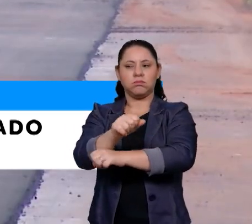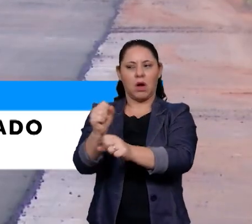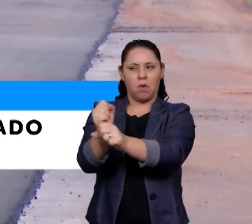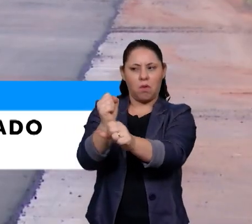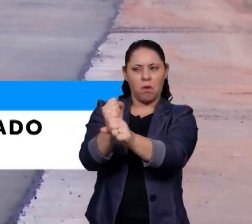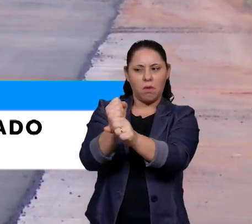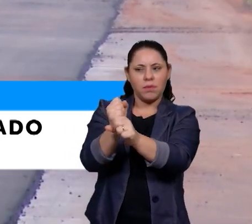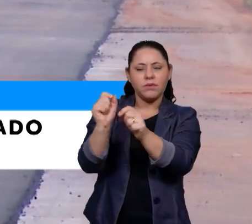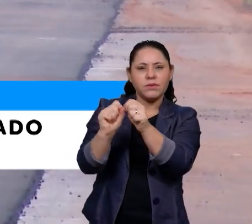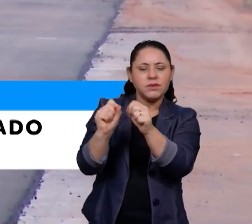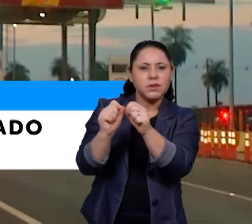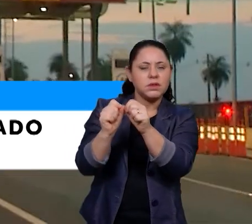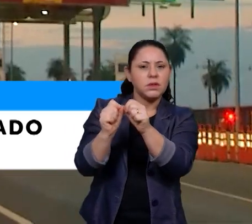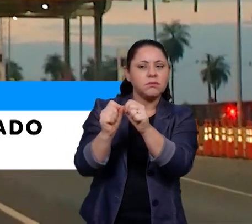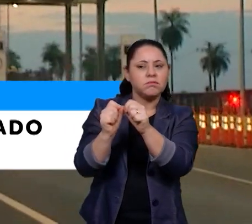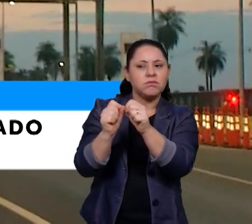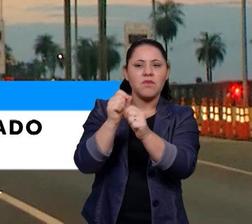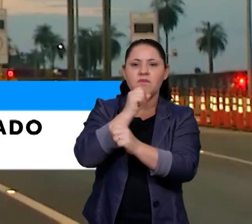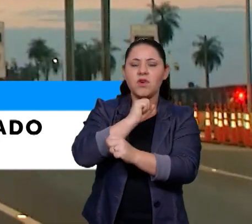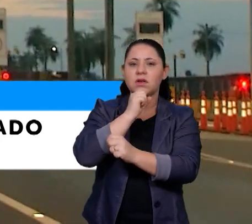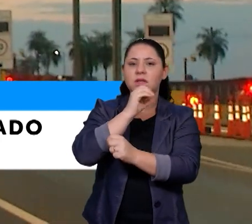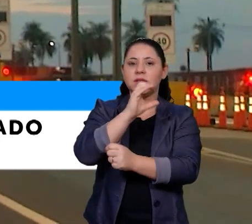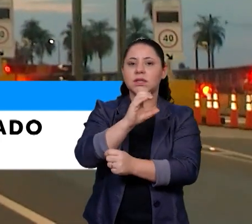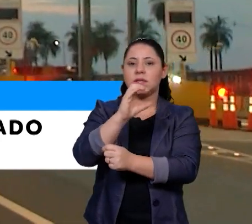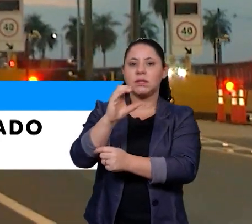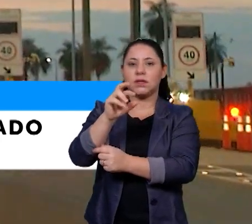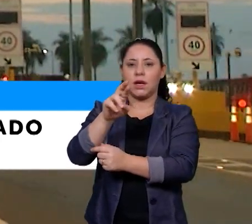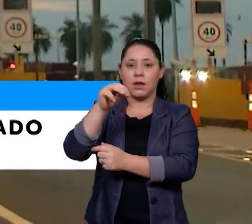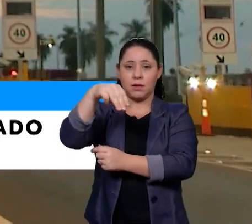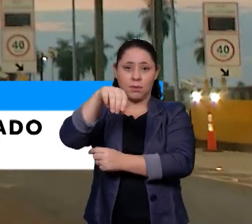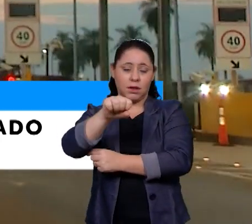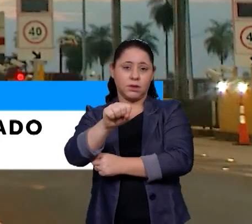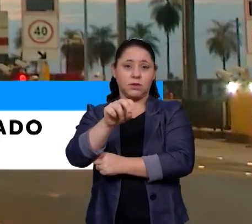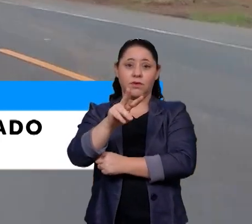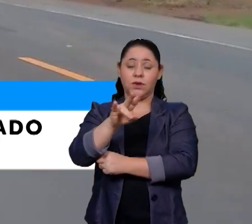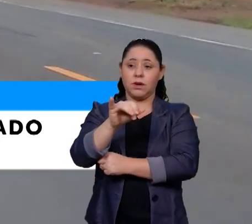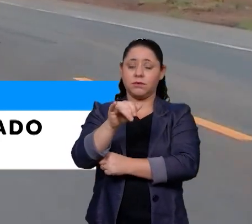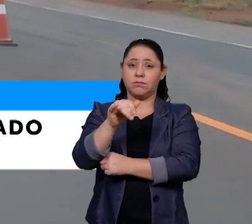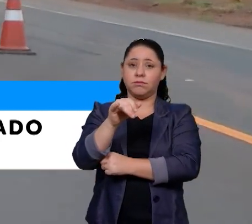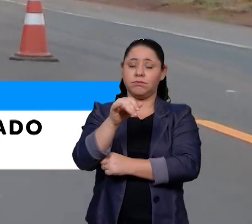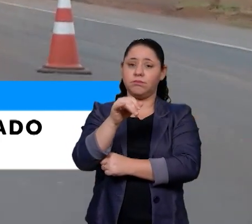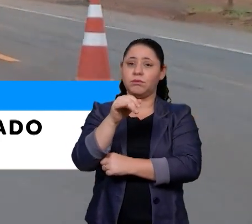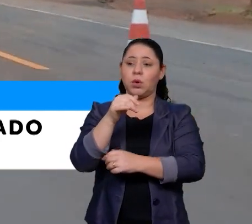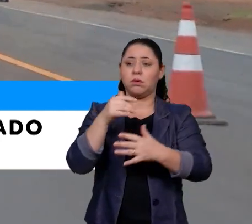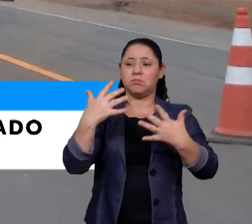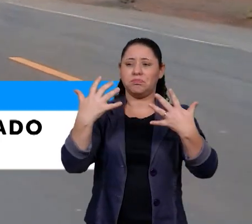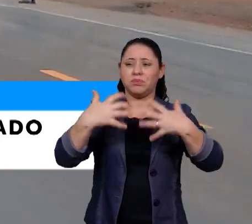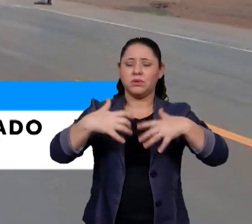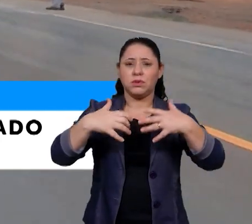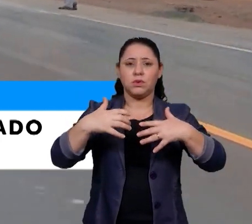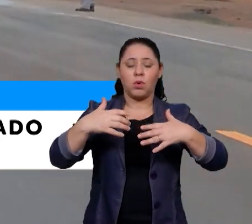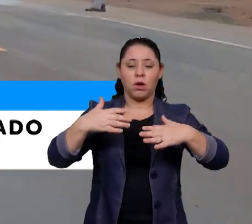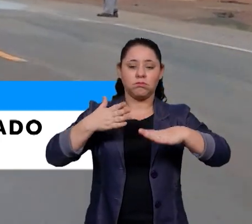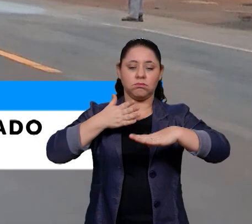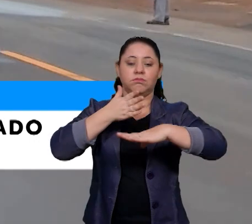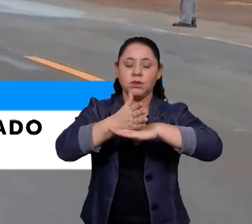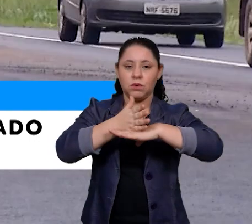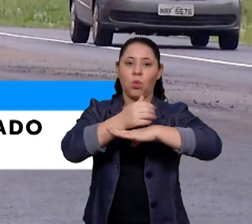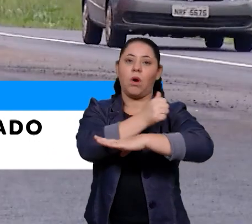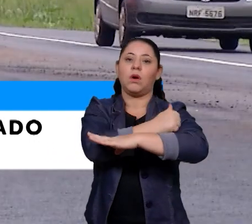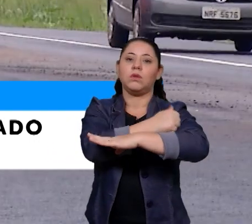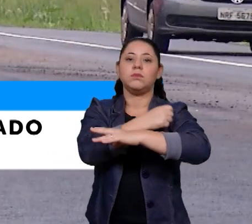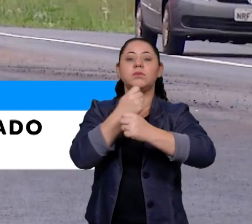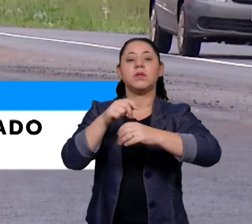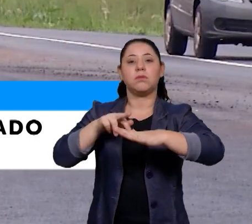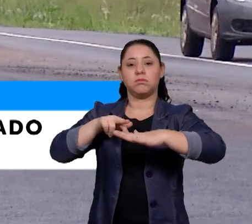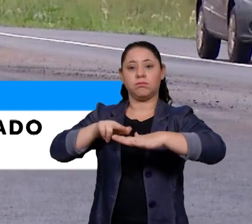já realizadas no local pela antiga concessionária CCR-MS Via prejudicam a locomoção de alunos que